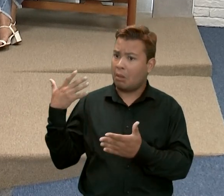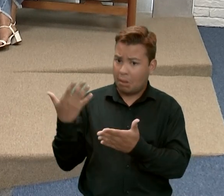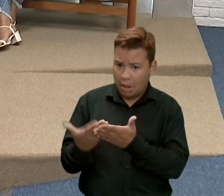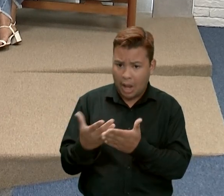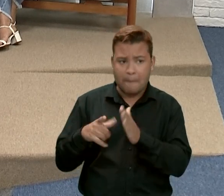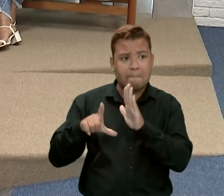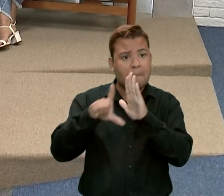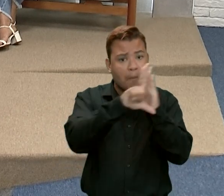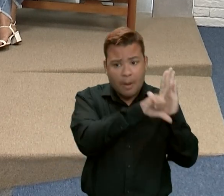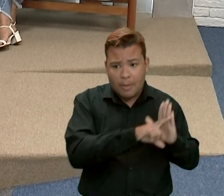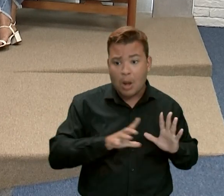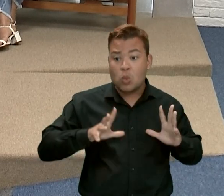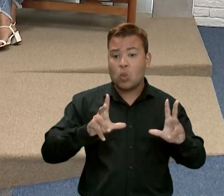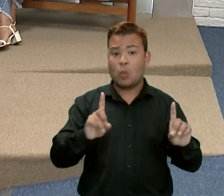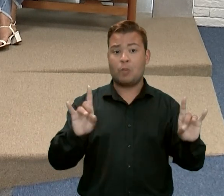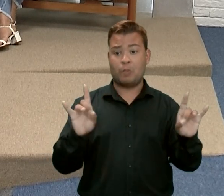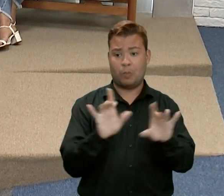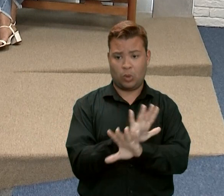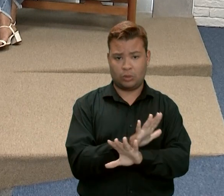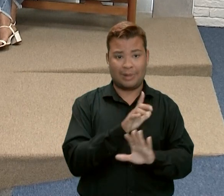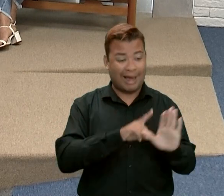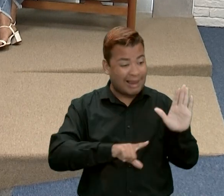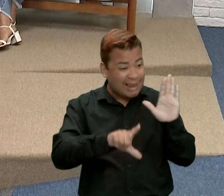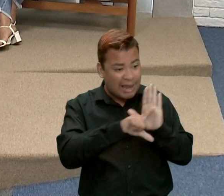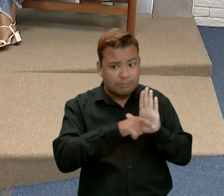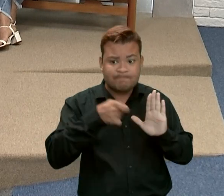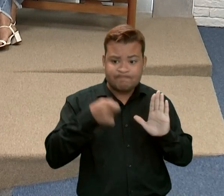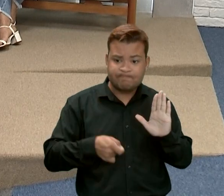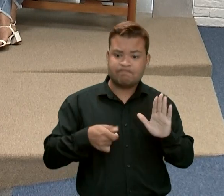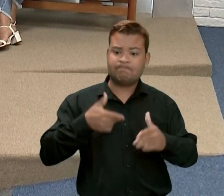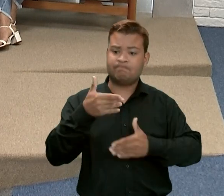Mas executar é o maior problema, é a maior dificuldade,